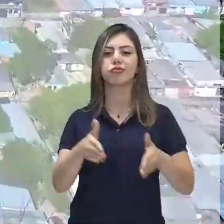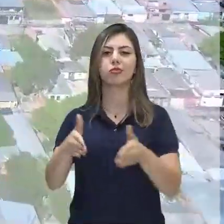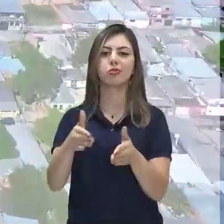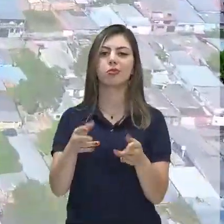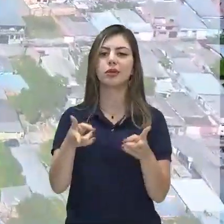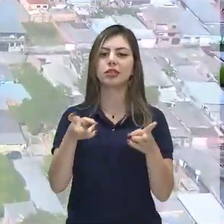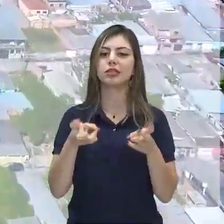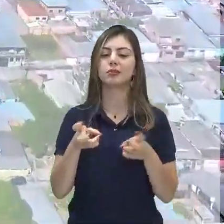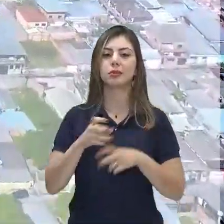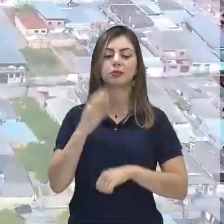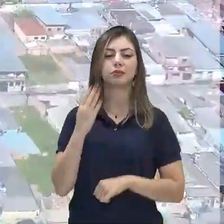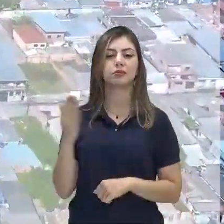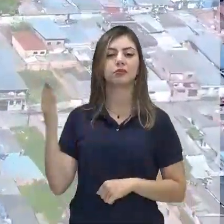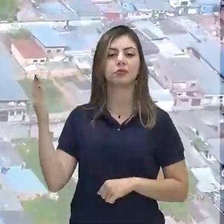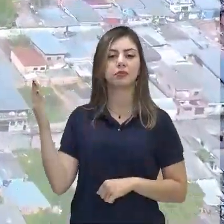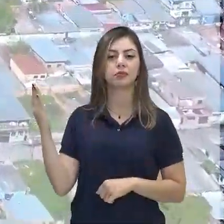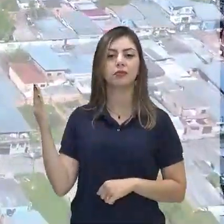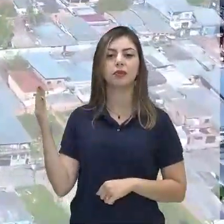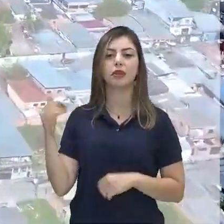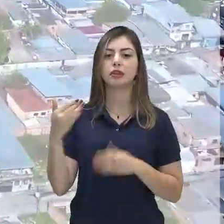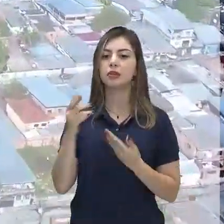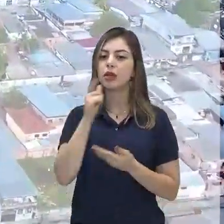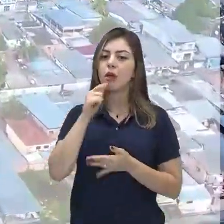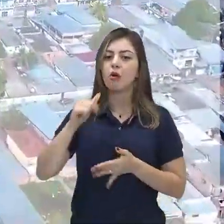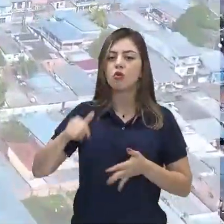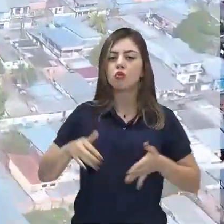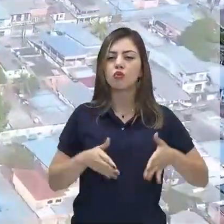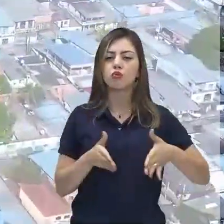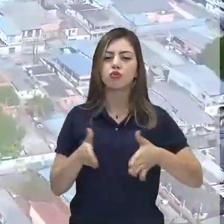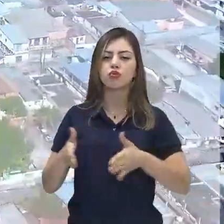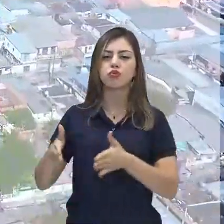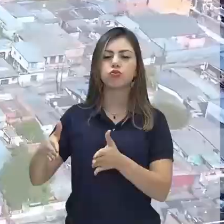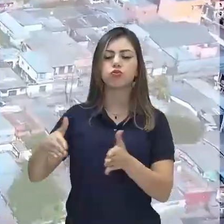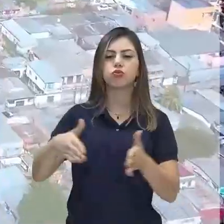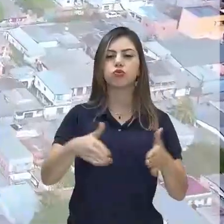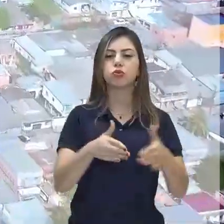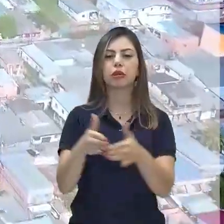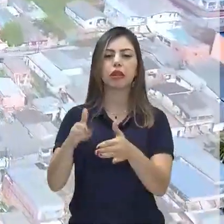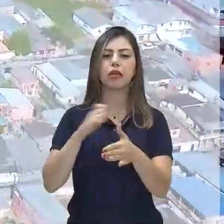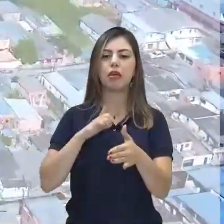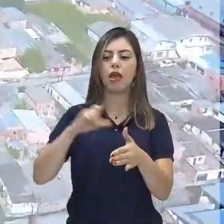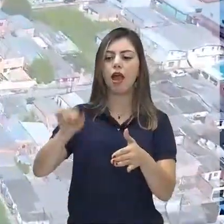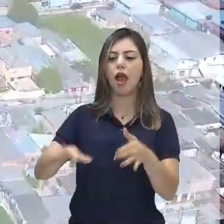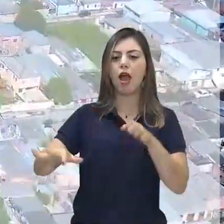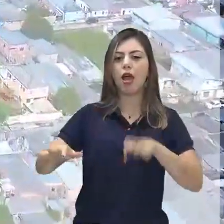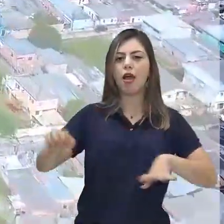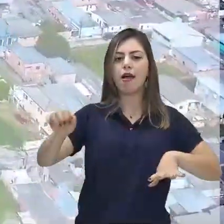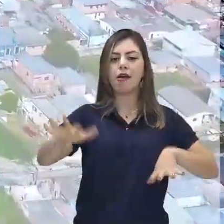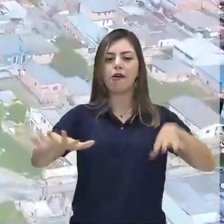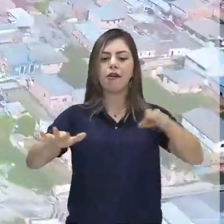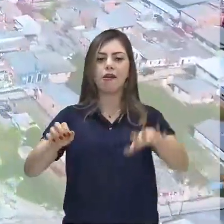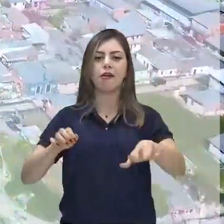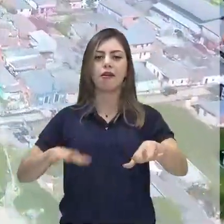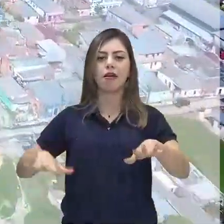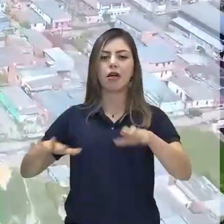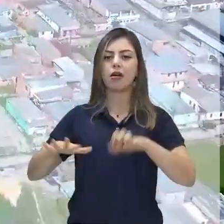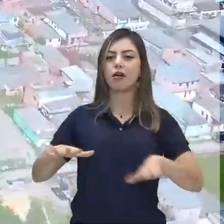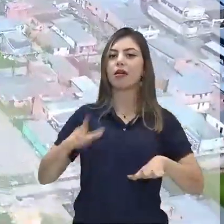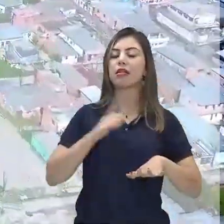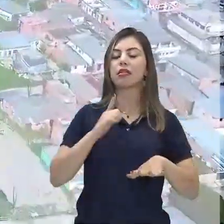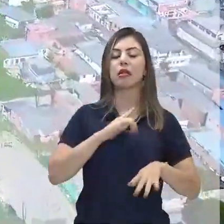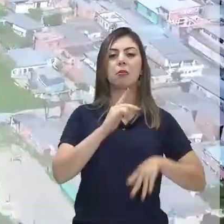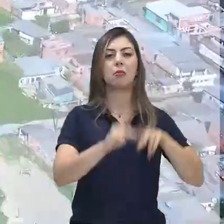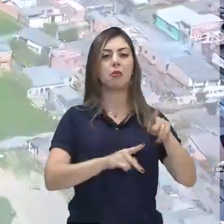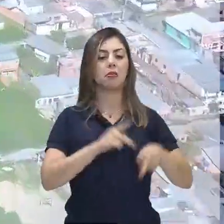ao sair do ambiente das nascentes, o Mindu vai percorrer, como vocês já estão observando, inúmeros bairros populosos e